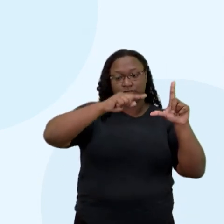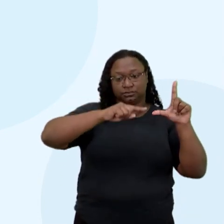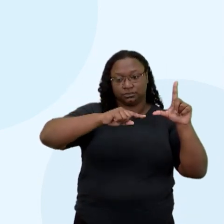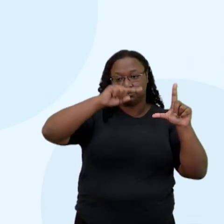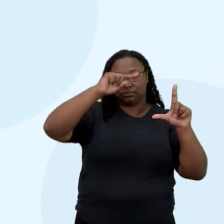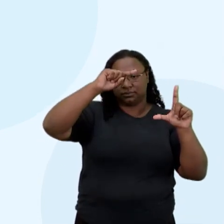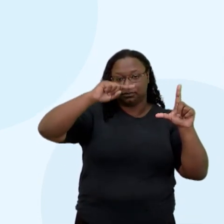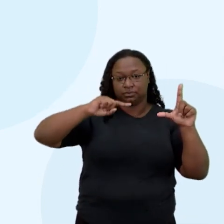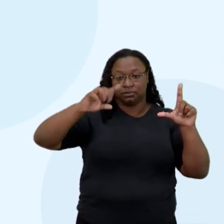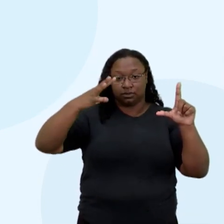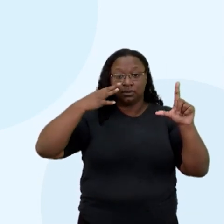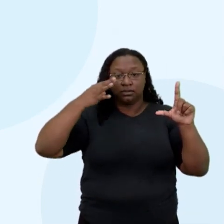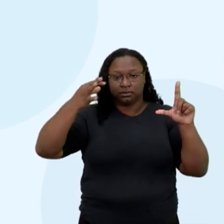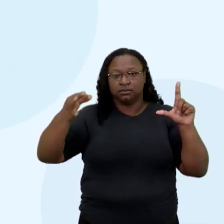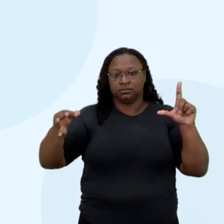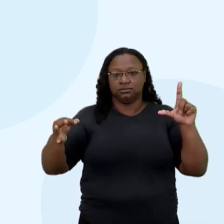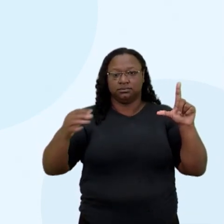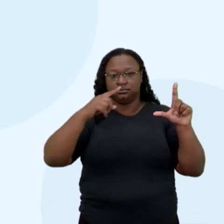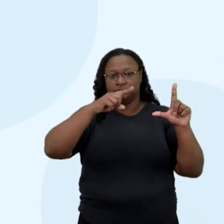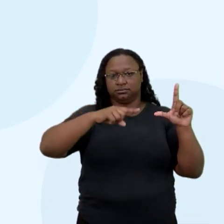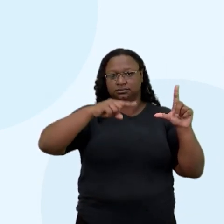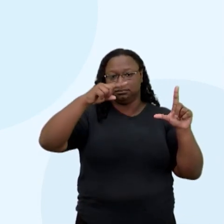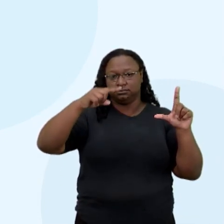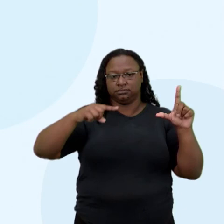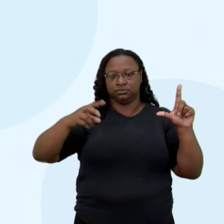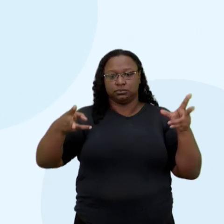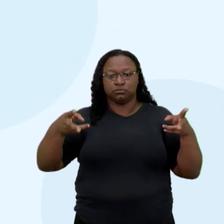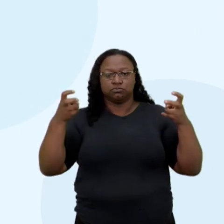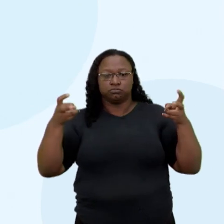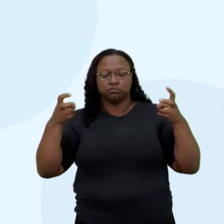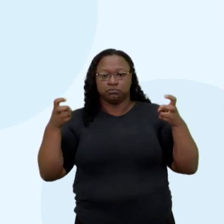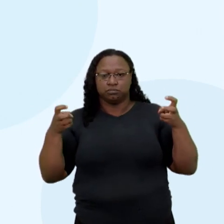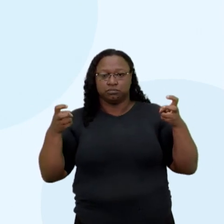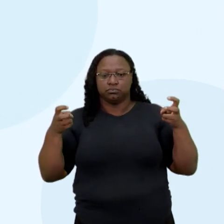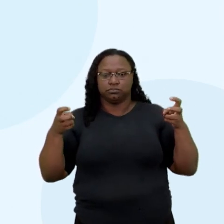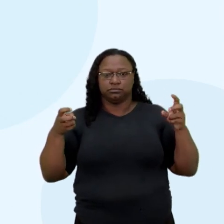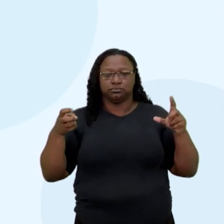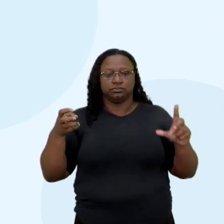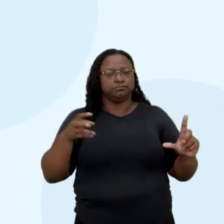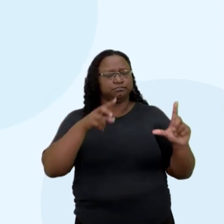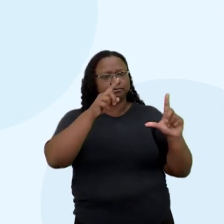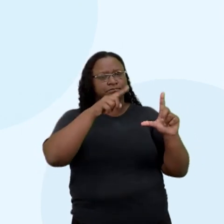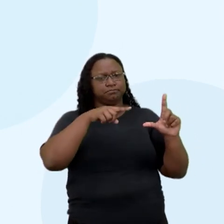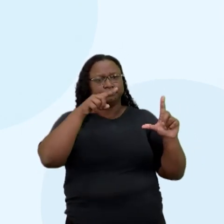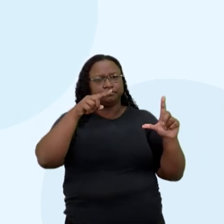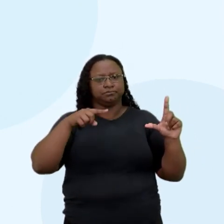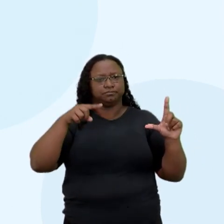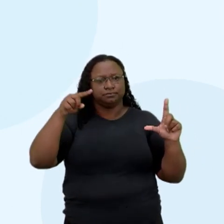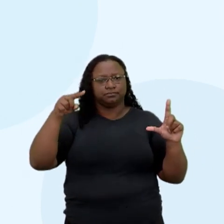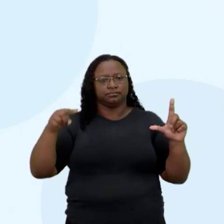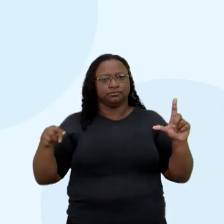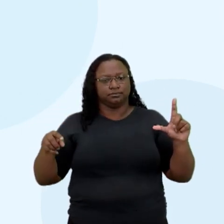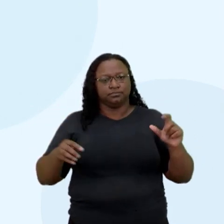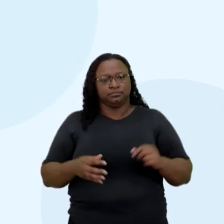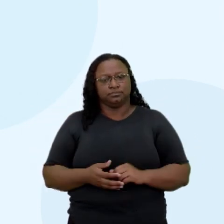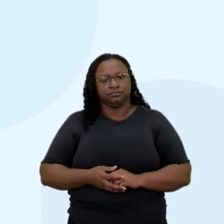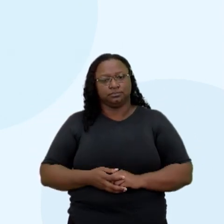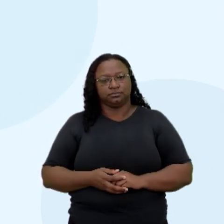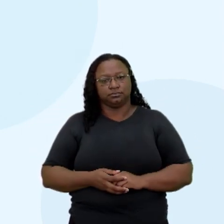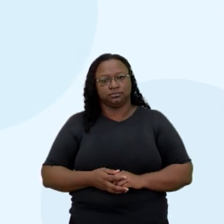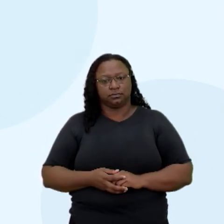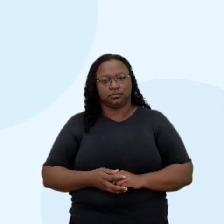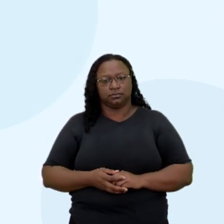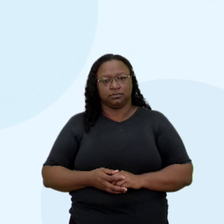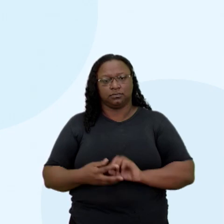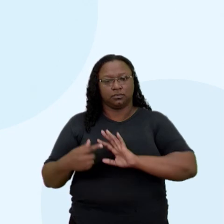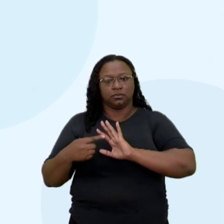de atenção aí para gente observar e fazer uma análise, né, crítica acerca de toda essa questão. Veja que